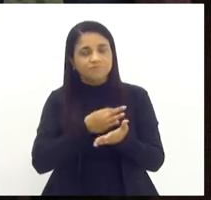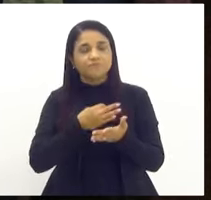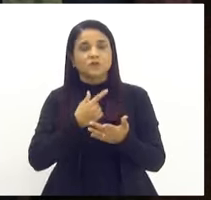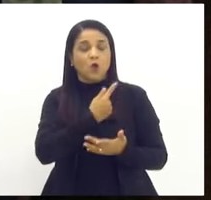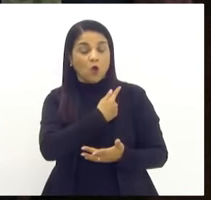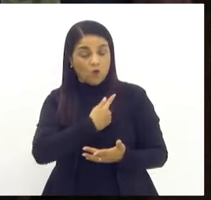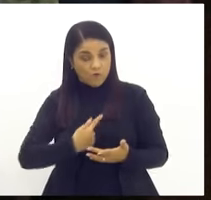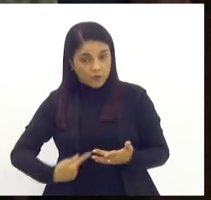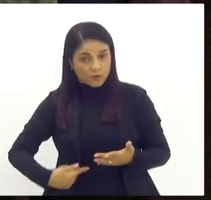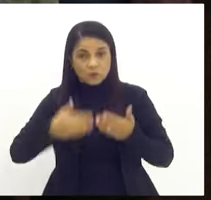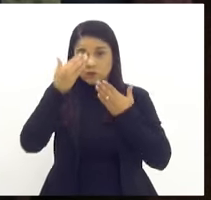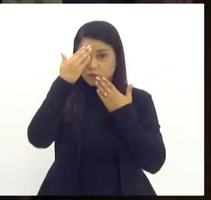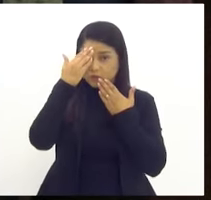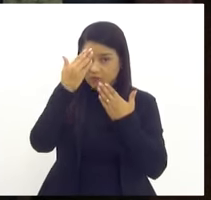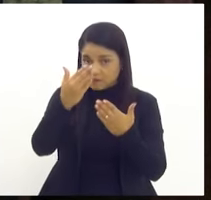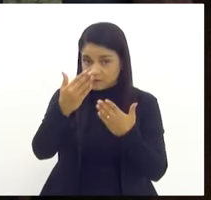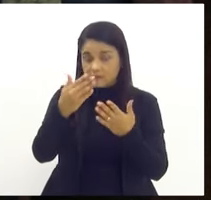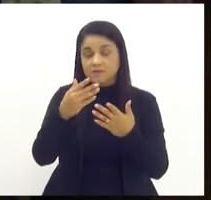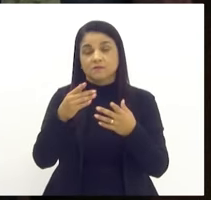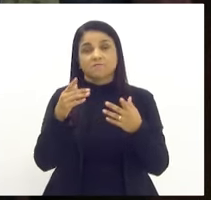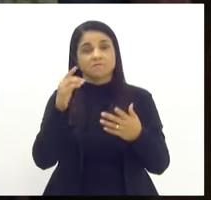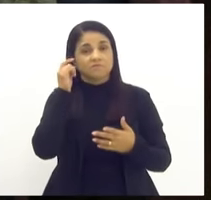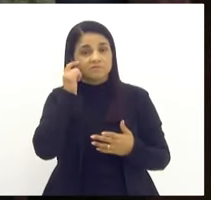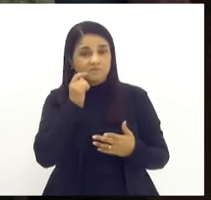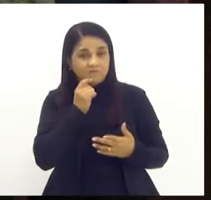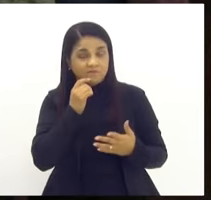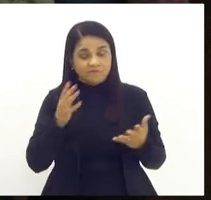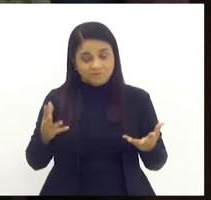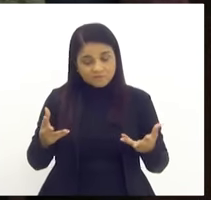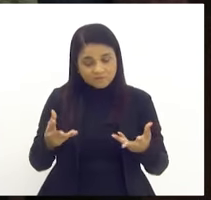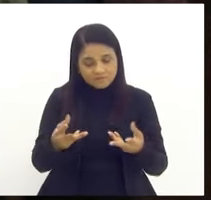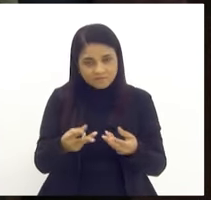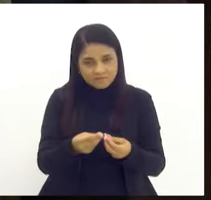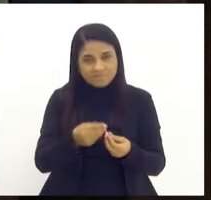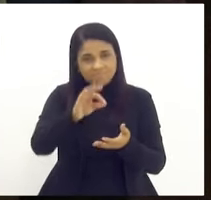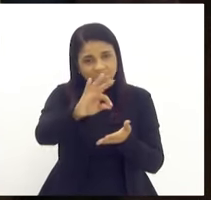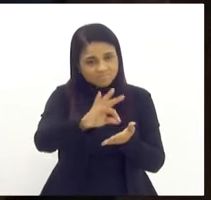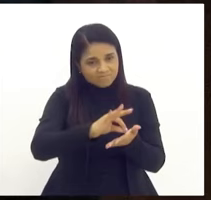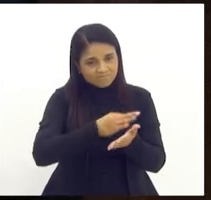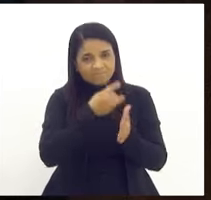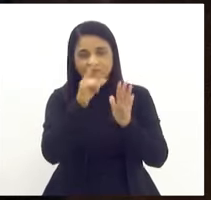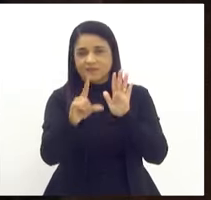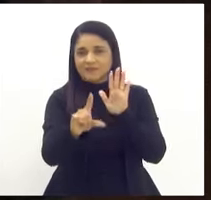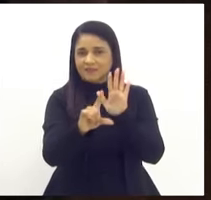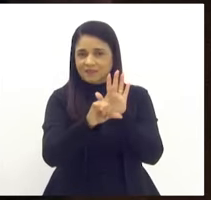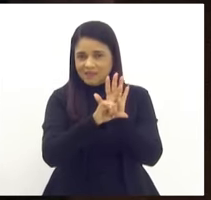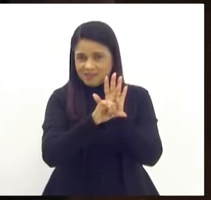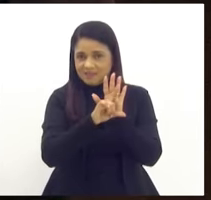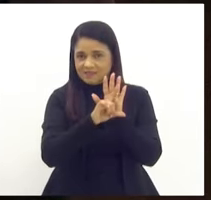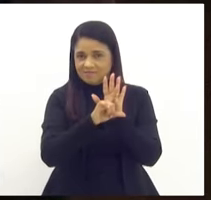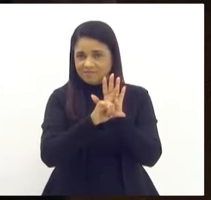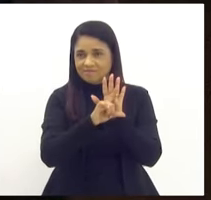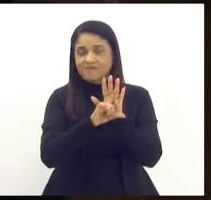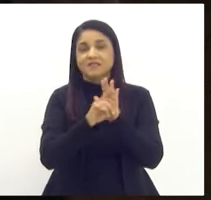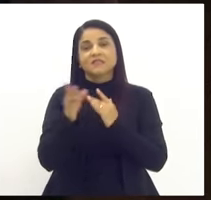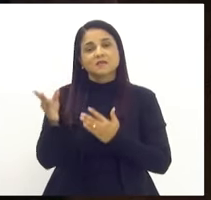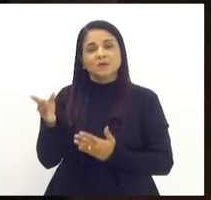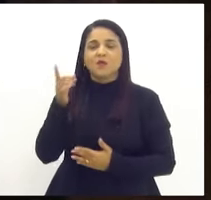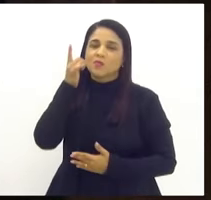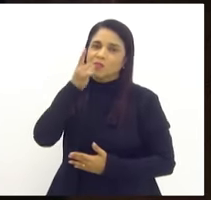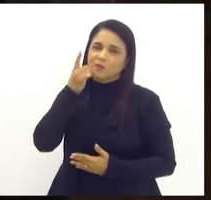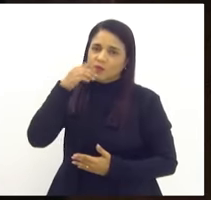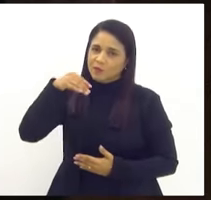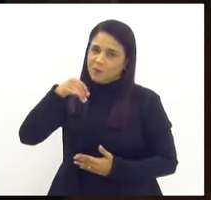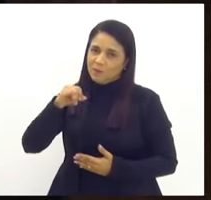Governador que teve a sensibilidade política de sancionar a lei né e é o deputado evidentemente